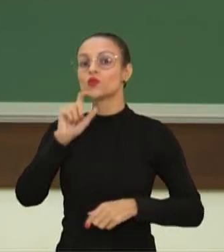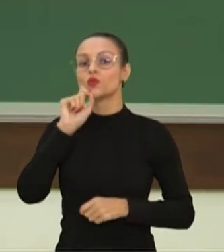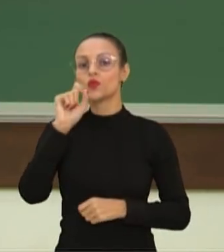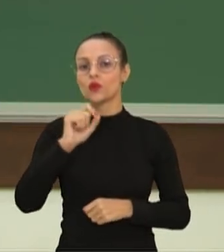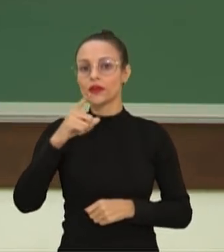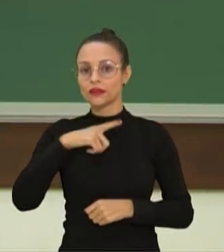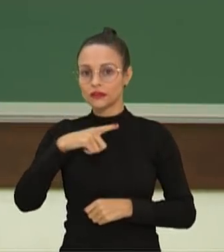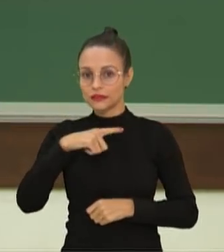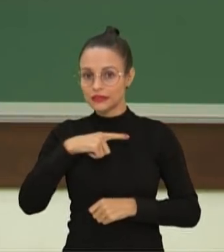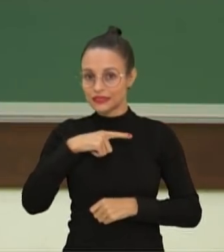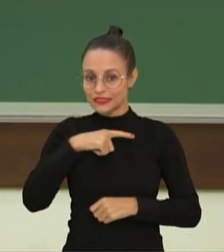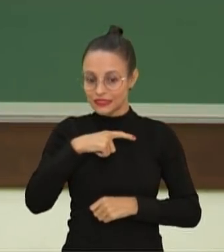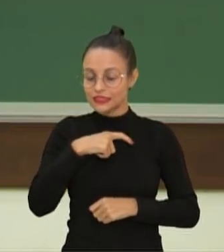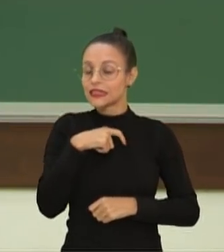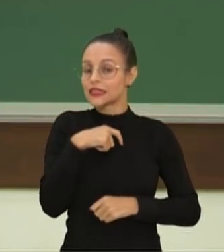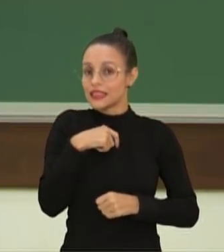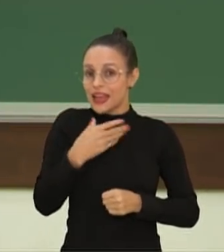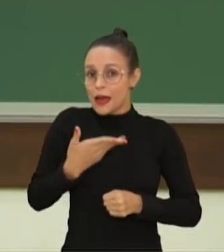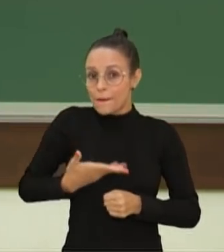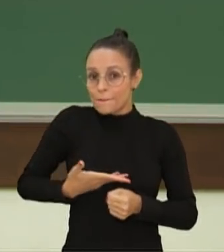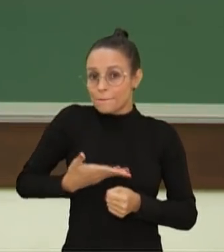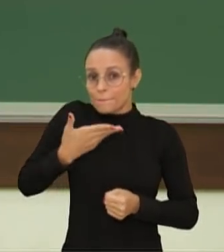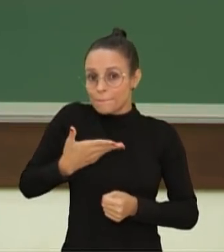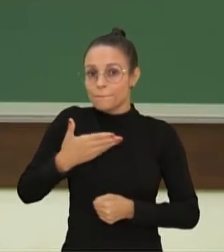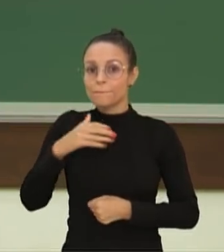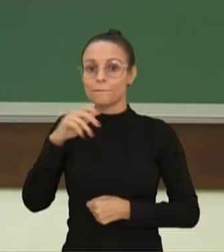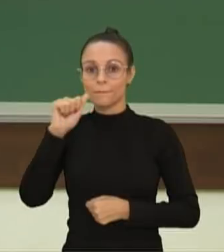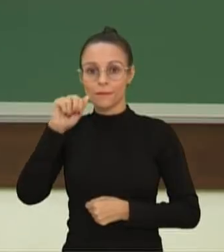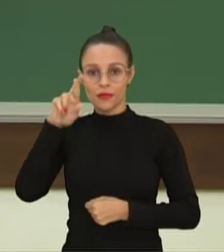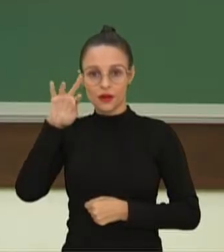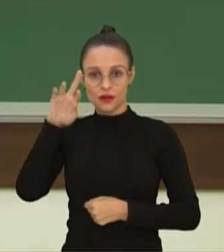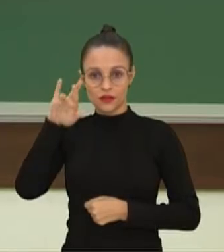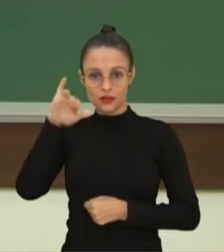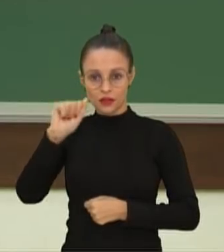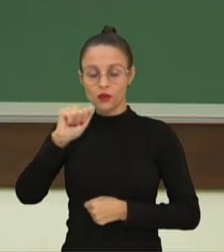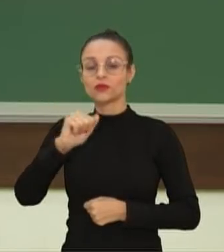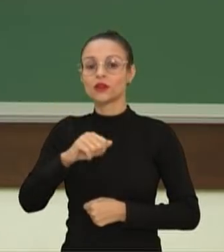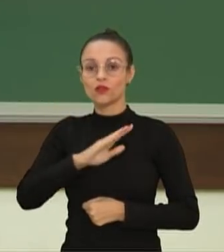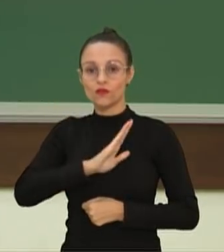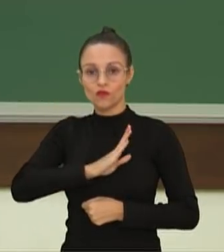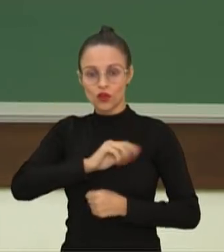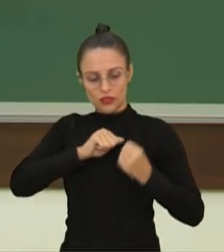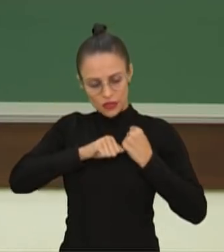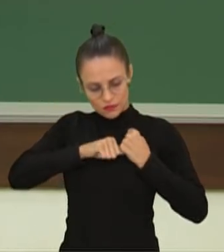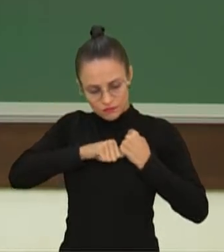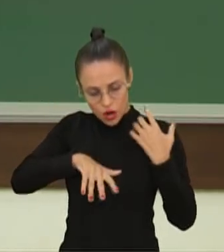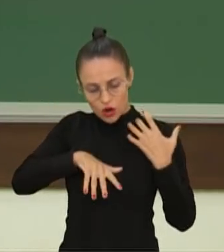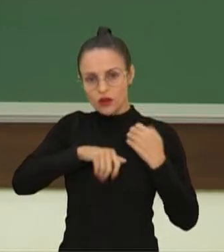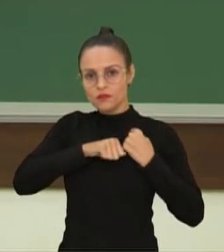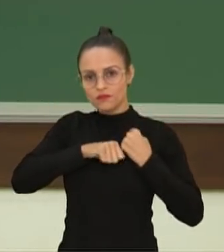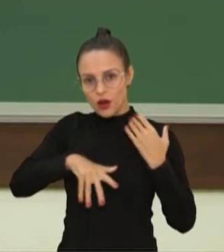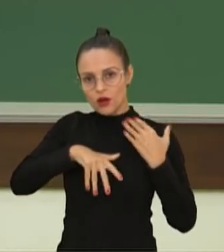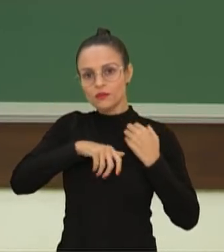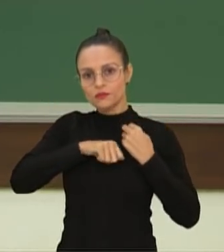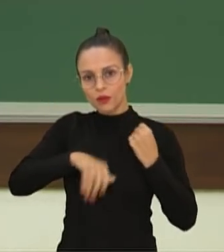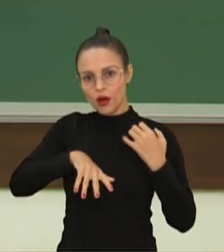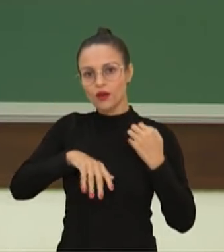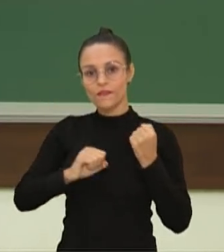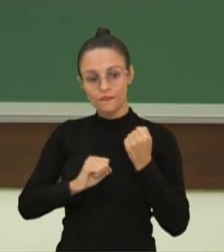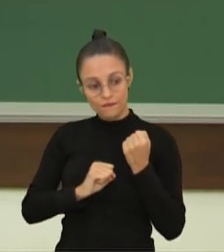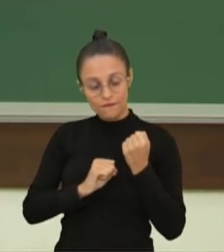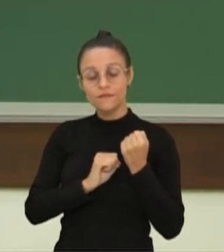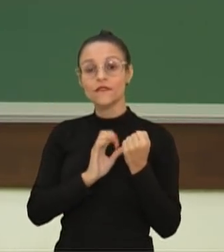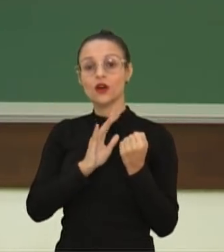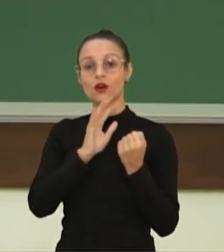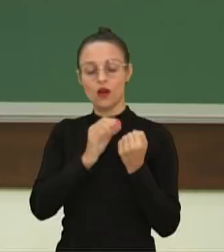que é a pressão arterial. Então, essa força com que o sangue entra dentro das artérias é grande. Por isso que essa